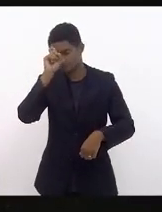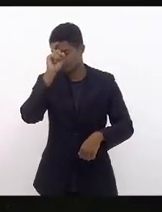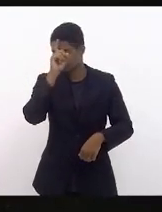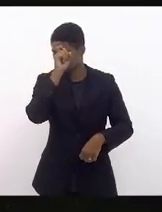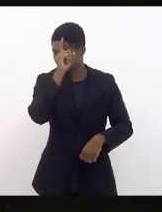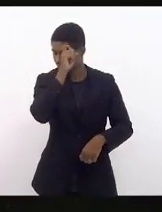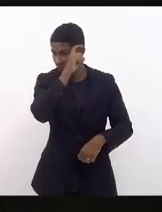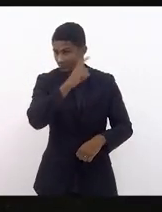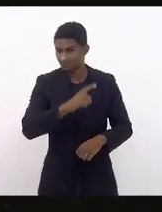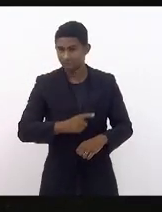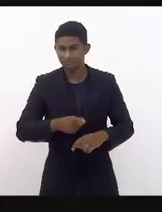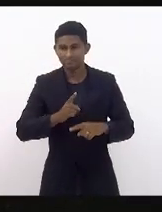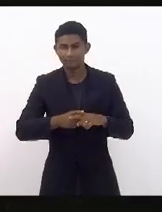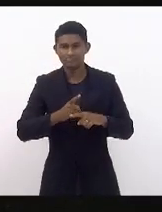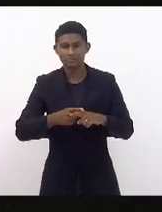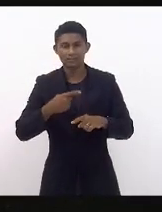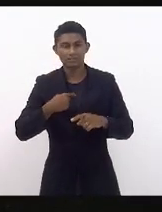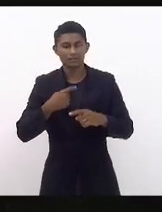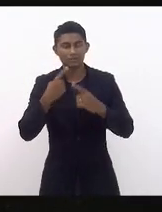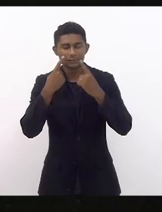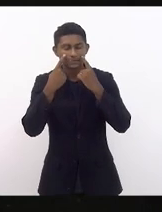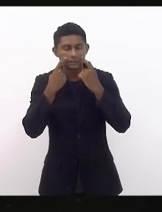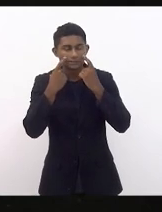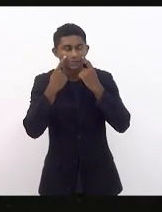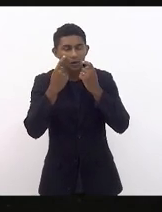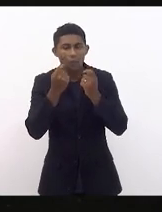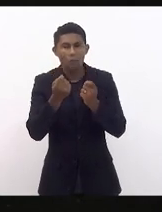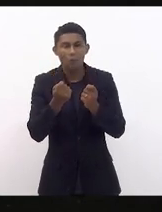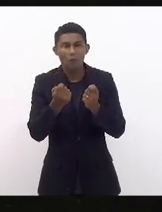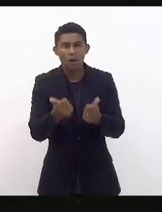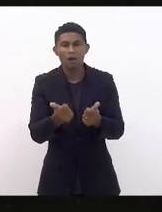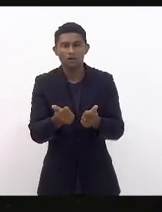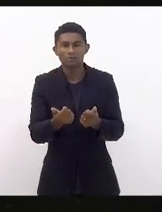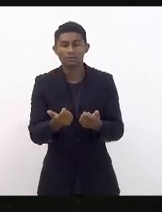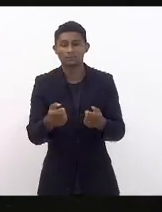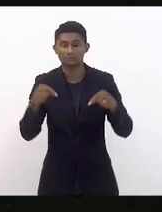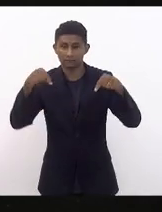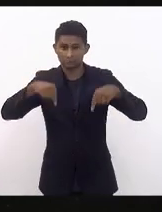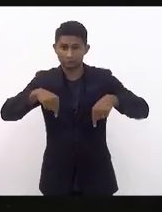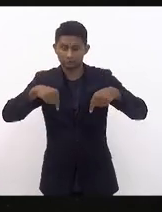A gente está quase chorando aqui. Aliás, esse ano,